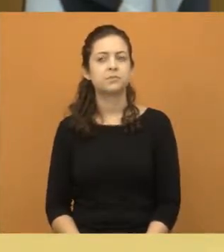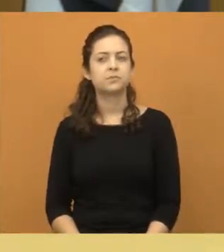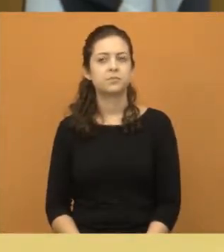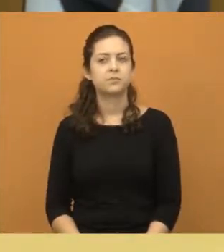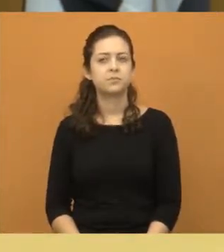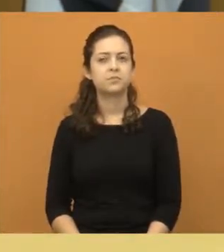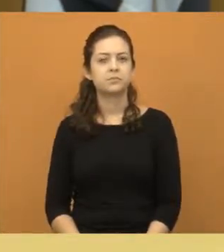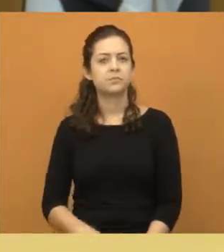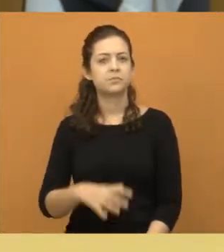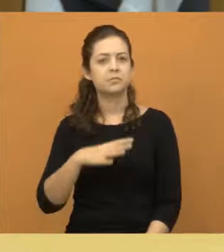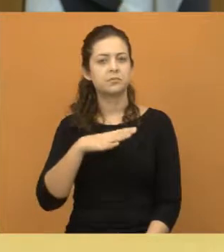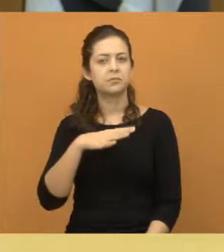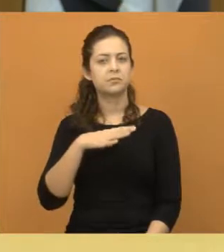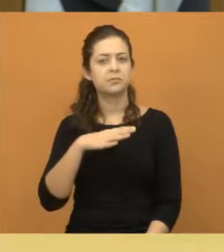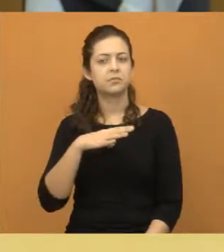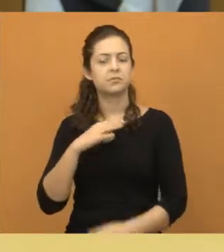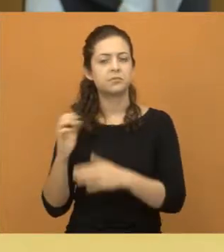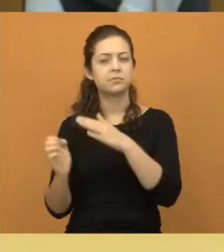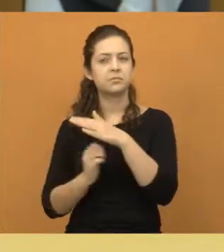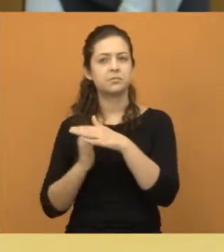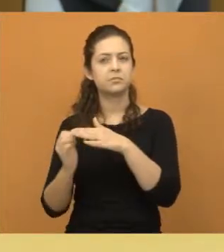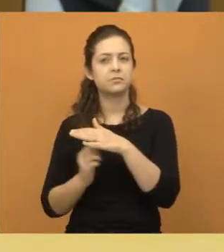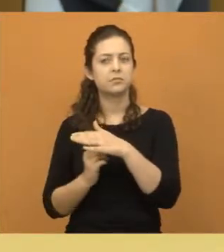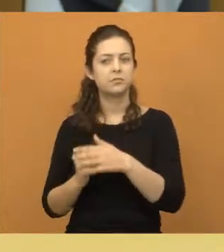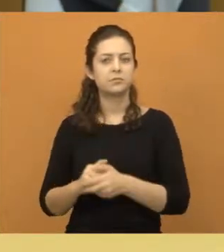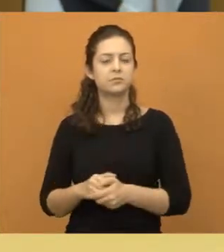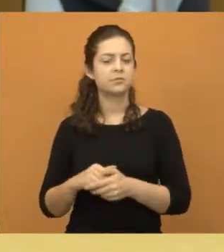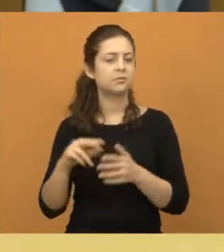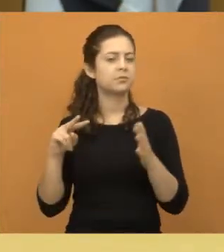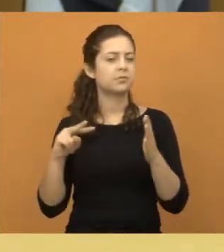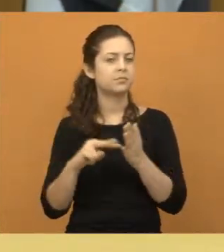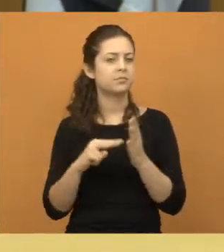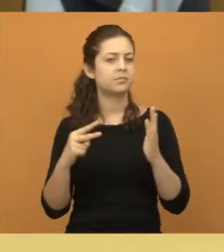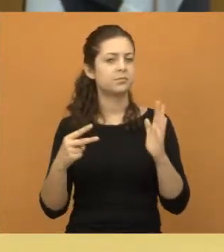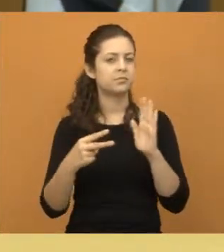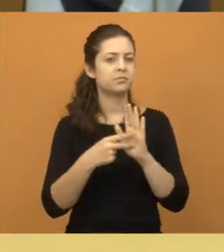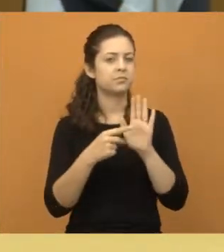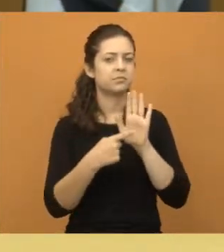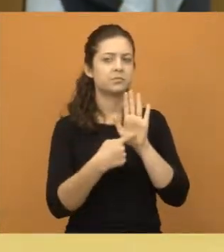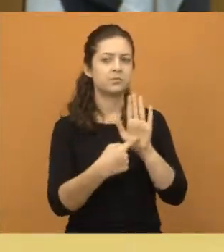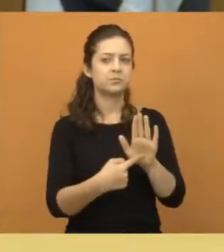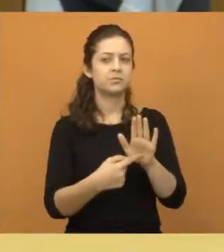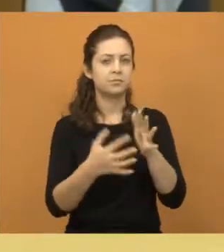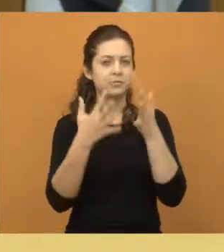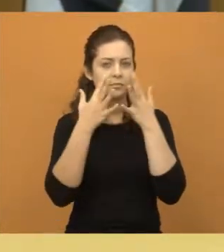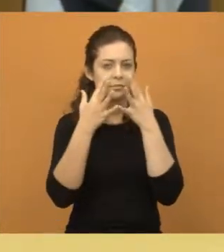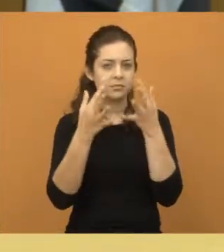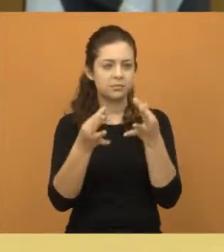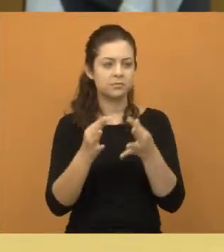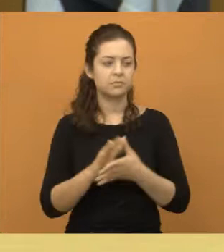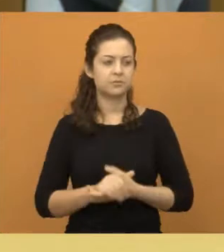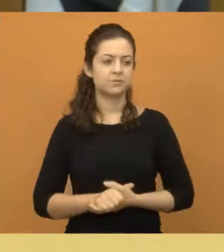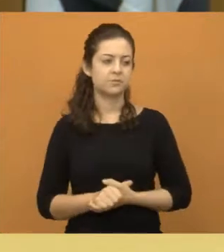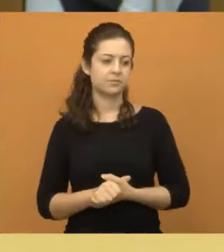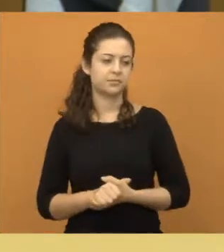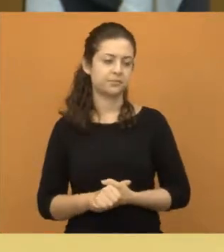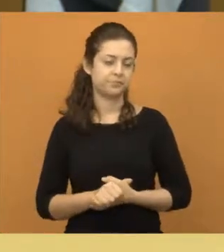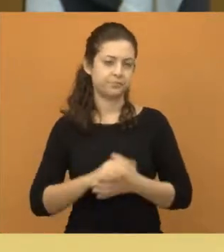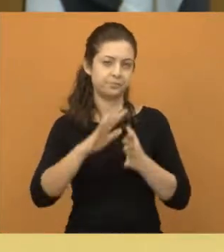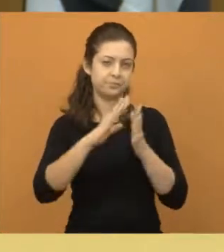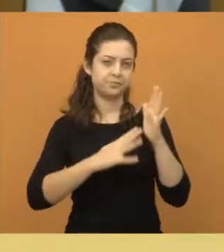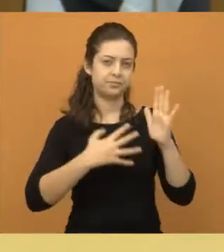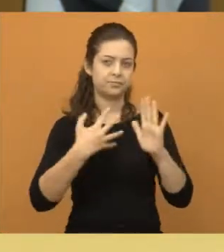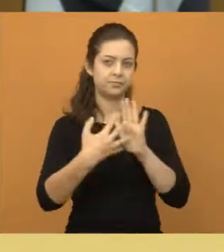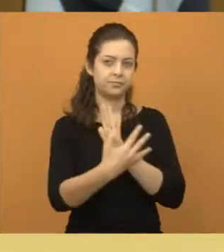numa autarquia da cidade. O que isso representa? E aí eu peço a atenção dos senhores, na